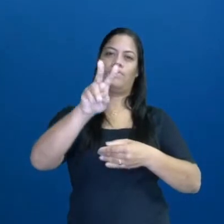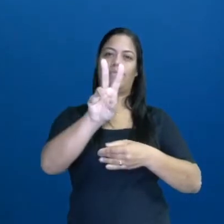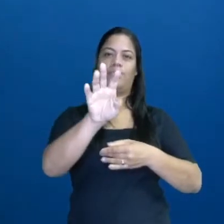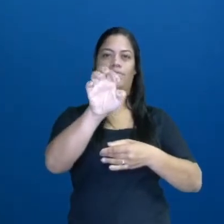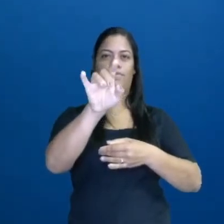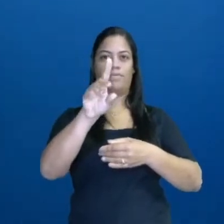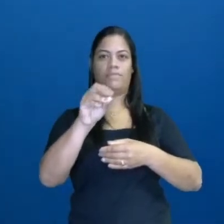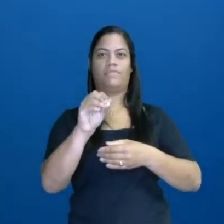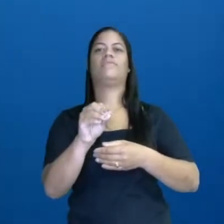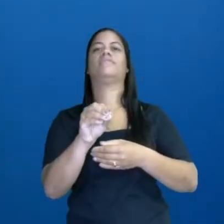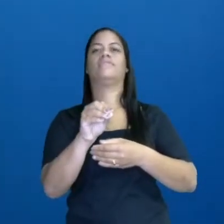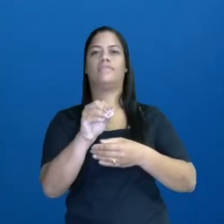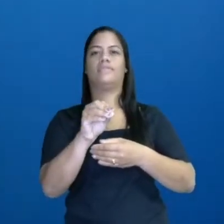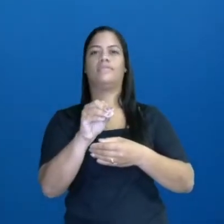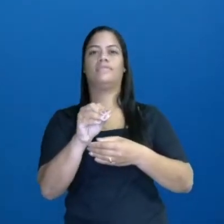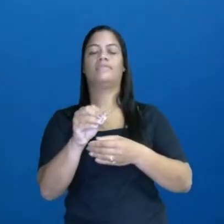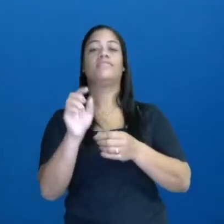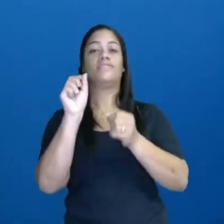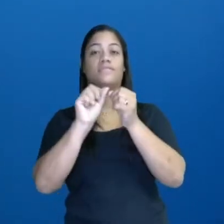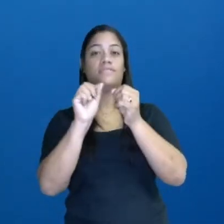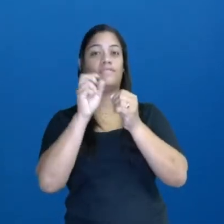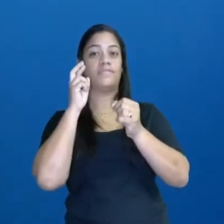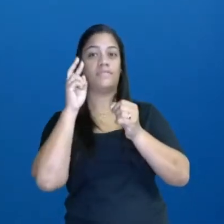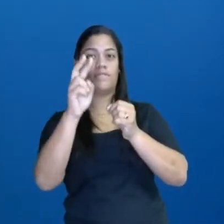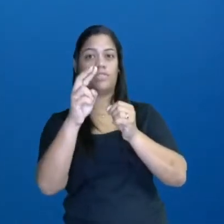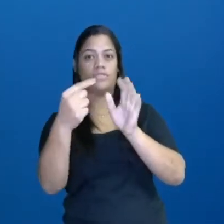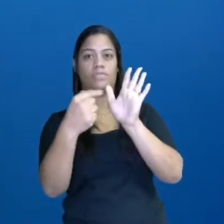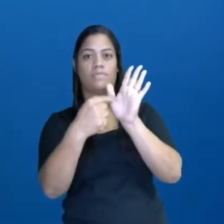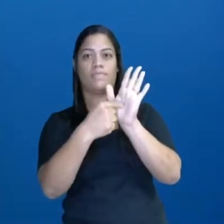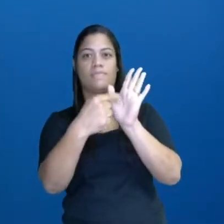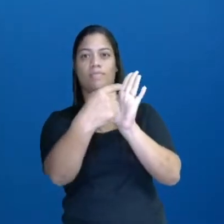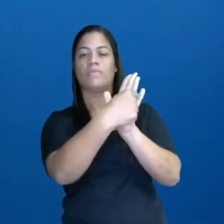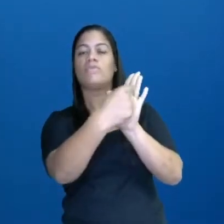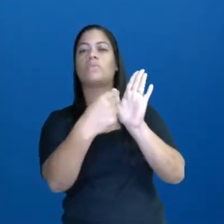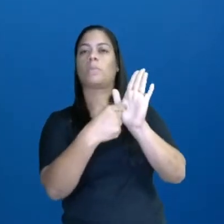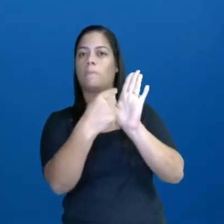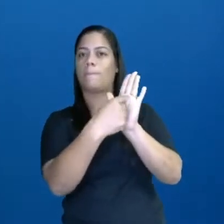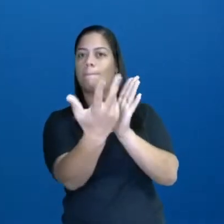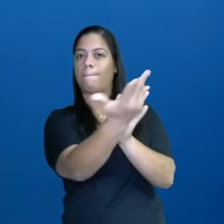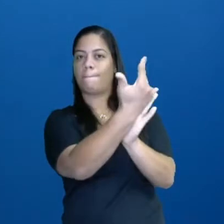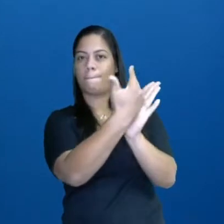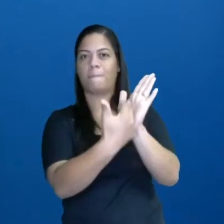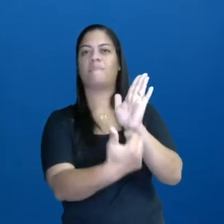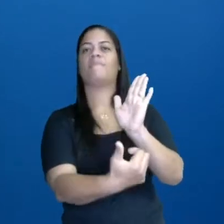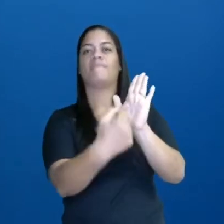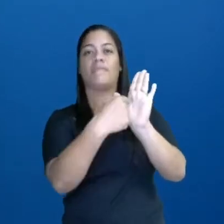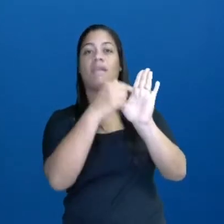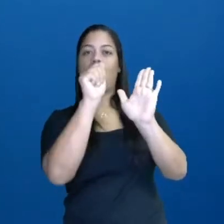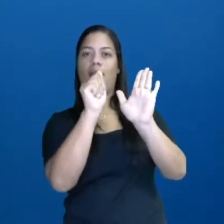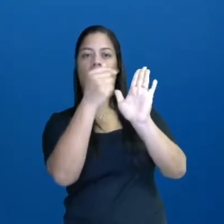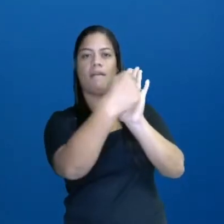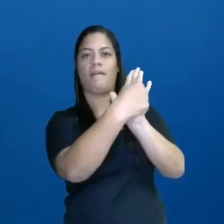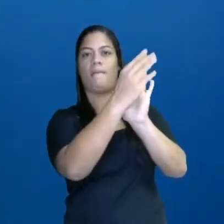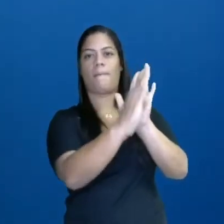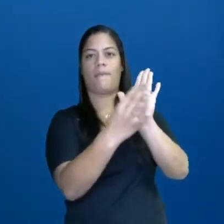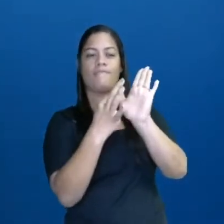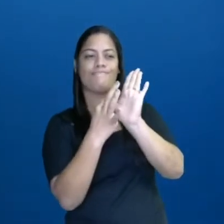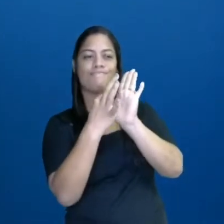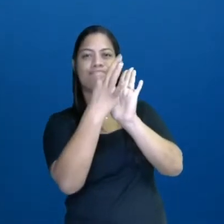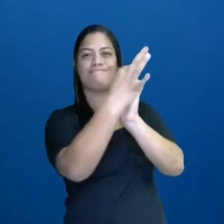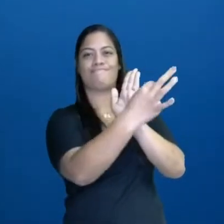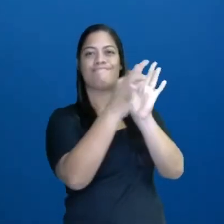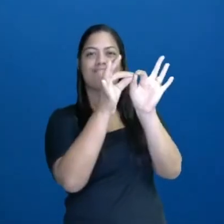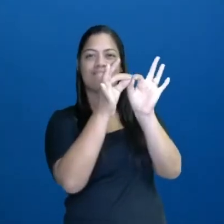convexo, tá certo? Olha aqui, ó. Coloquei dois pontos aqui nesse meu polígono, chamei de ponto A, ponto B e tracei